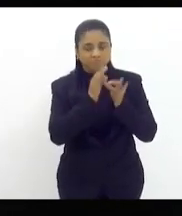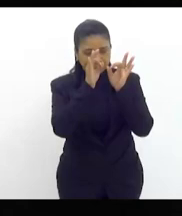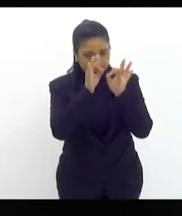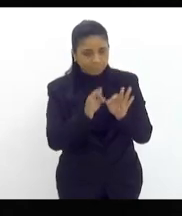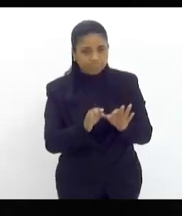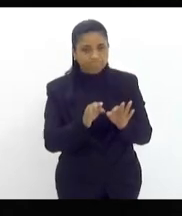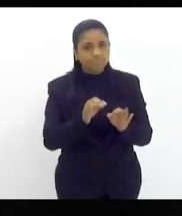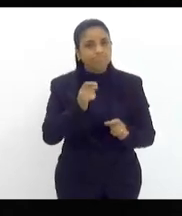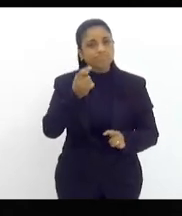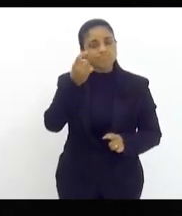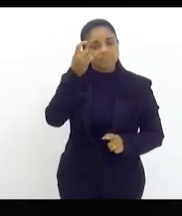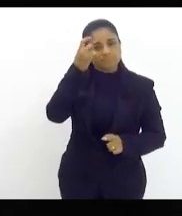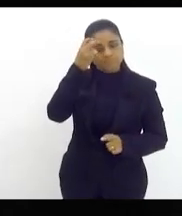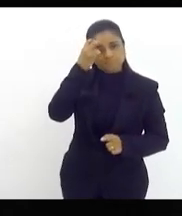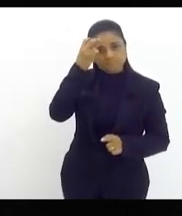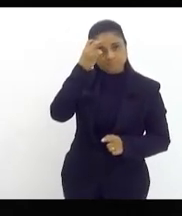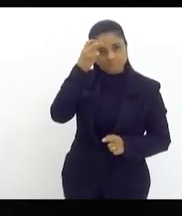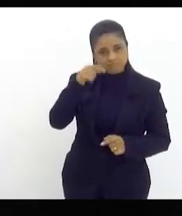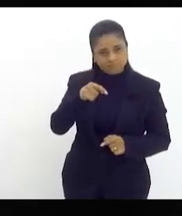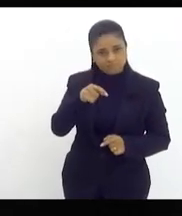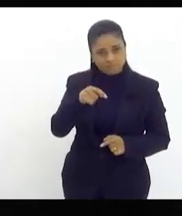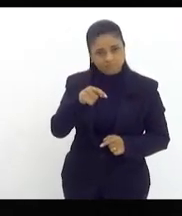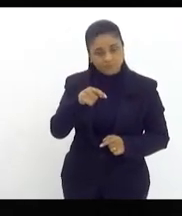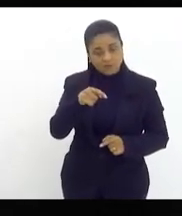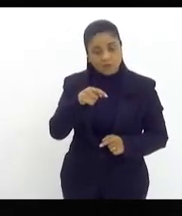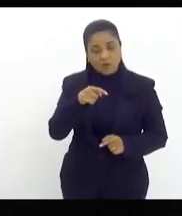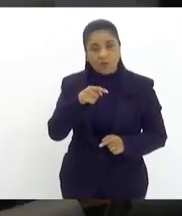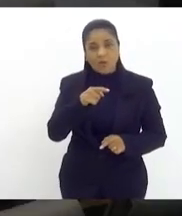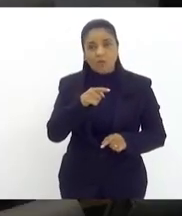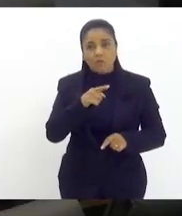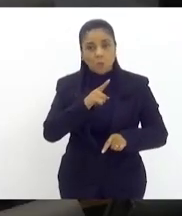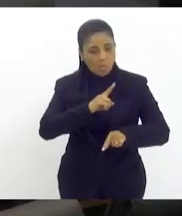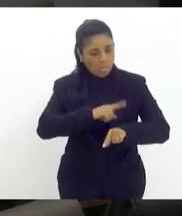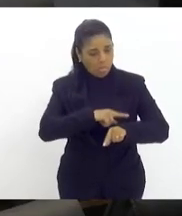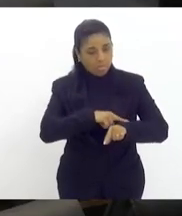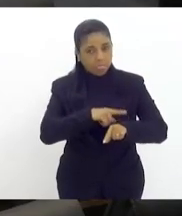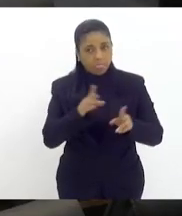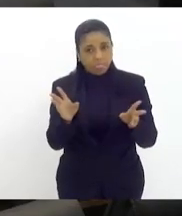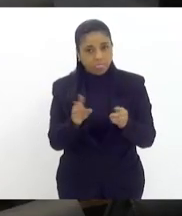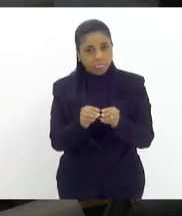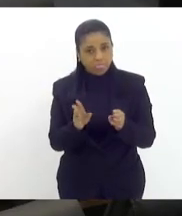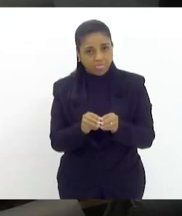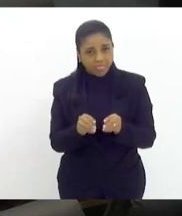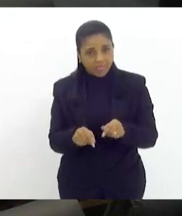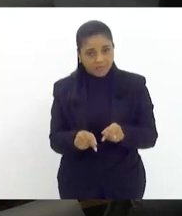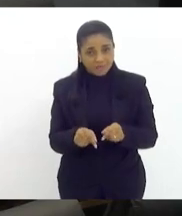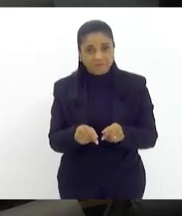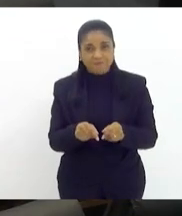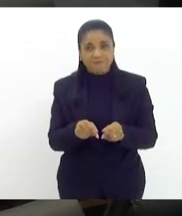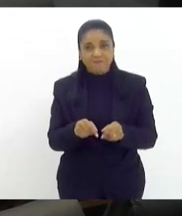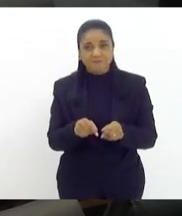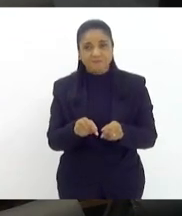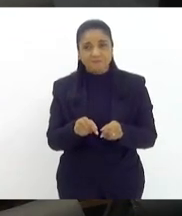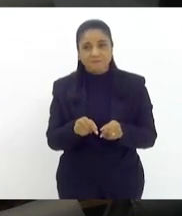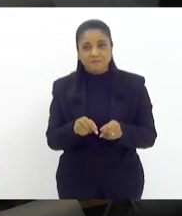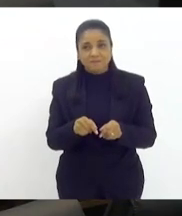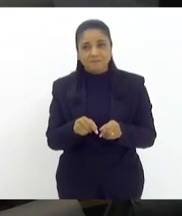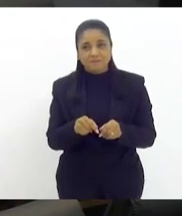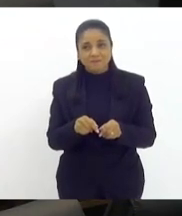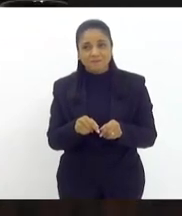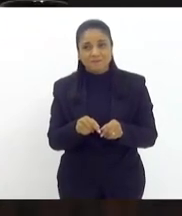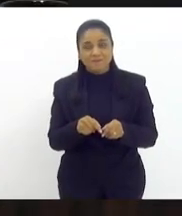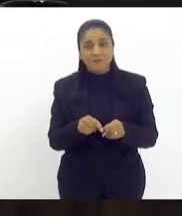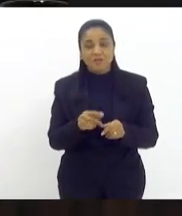intelectual para concluir deputado que isso presidente ainda toda a minha exposição inicial o de